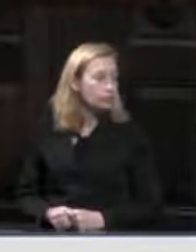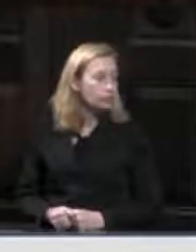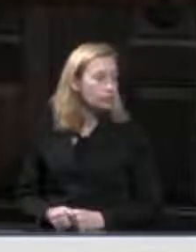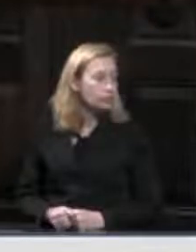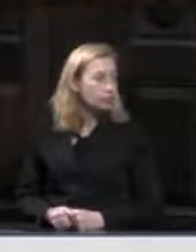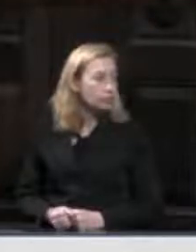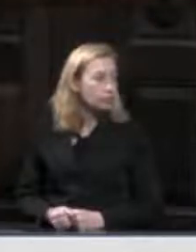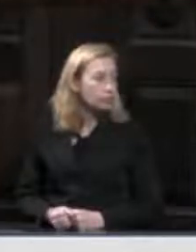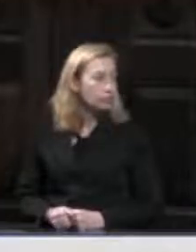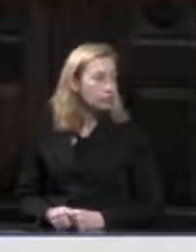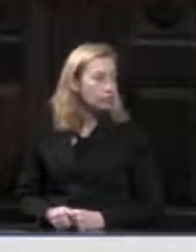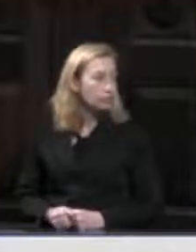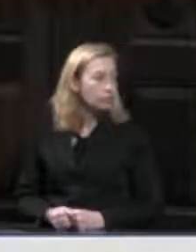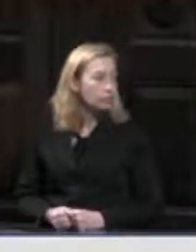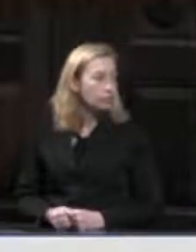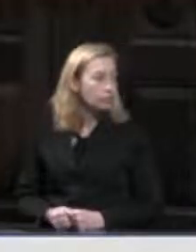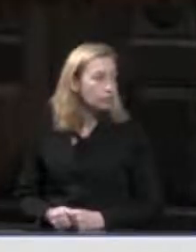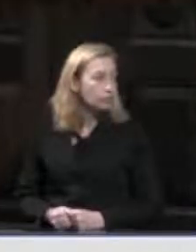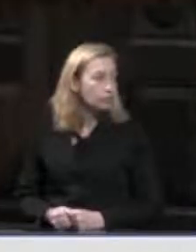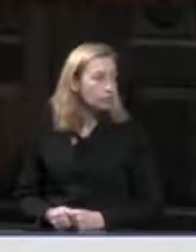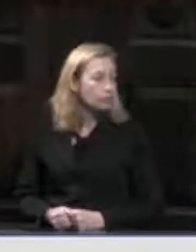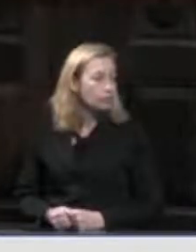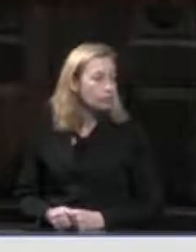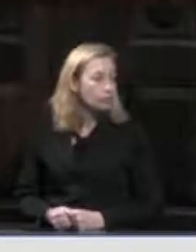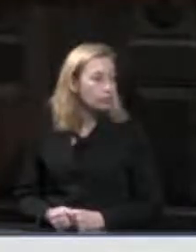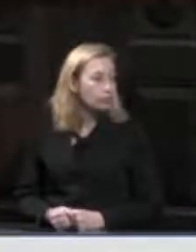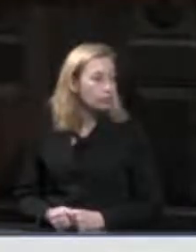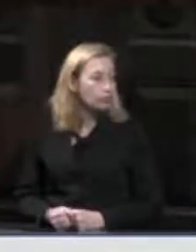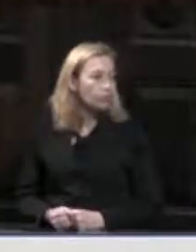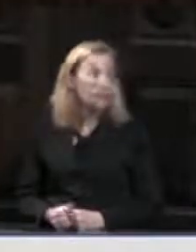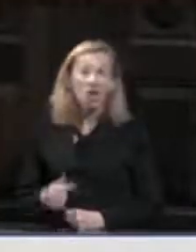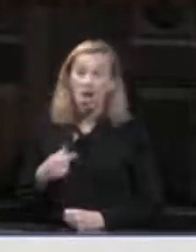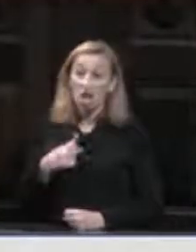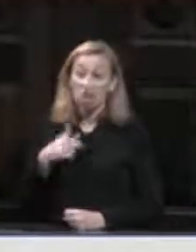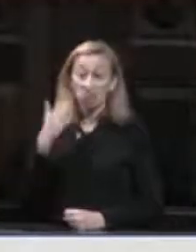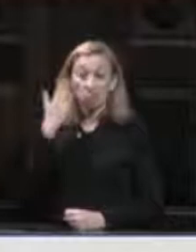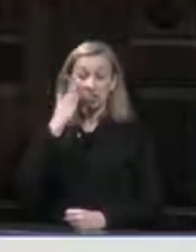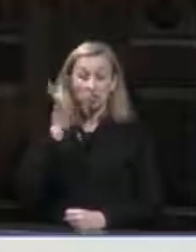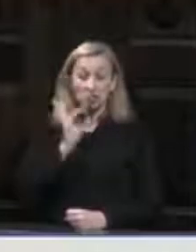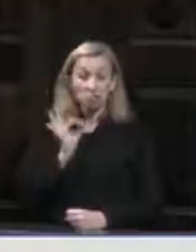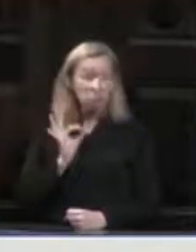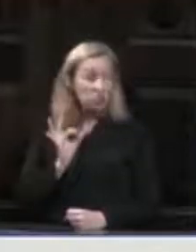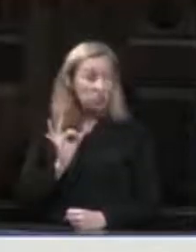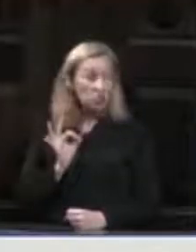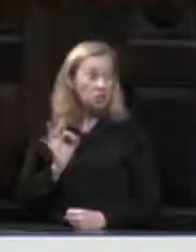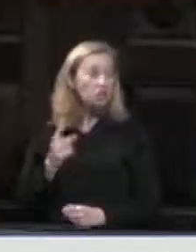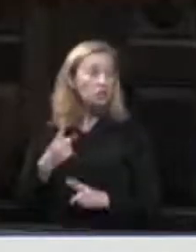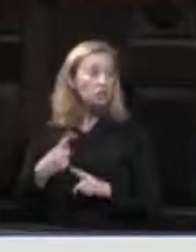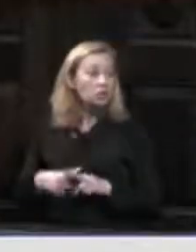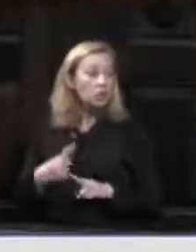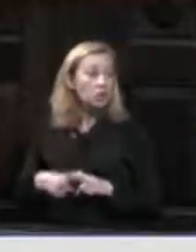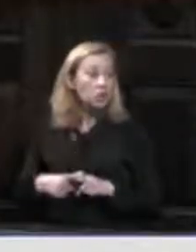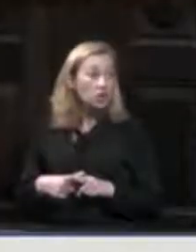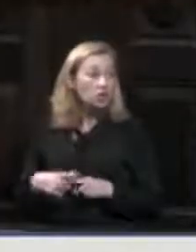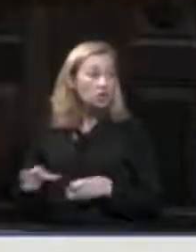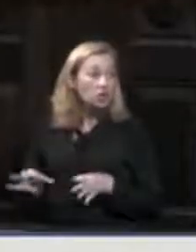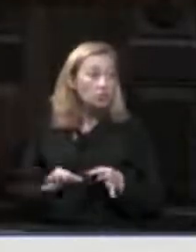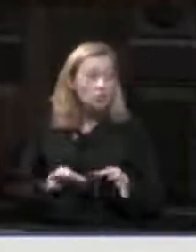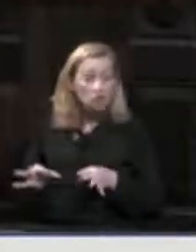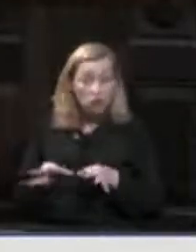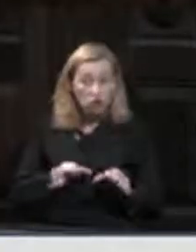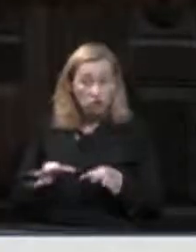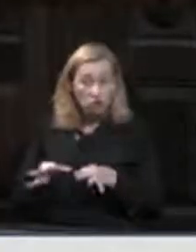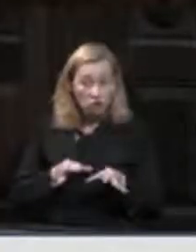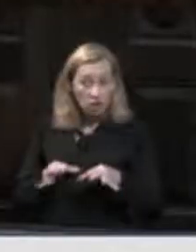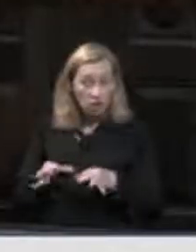Presidente Bruno Daori. Pois não. Da mesma maneira que eu não estou entendendo, porque quando esse projeto tramitou no